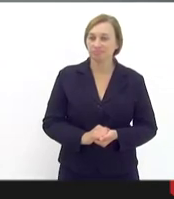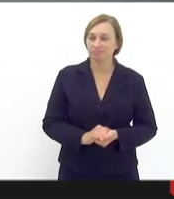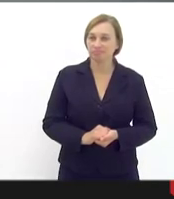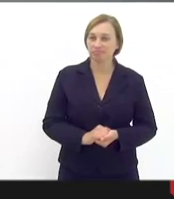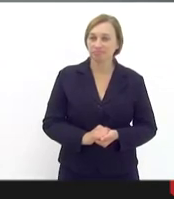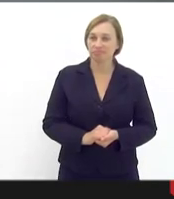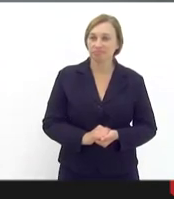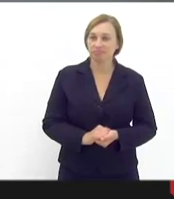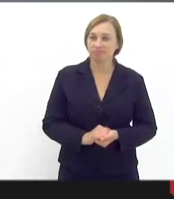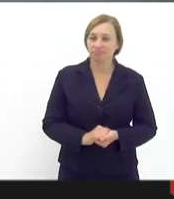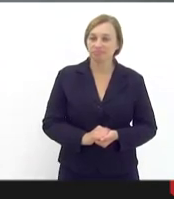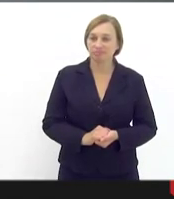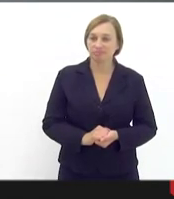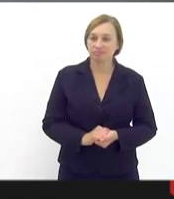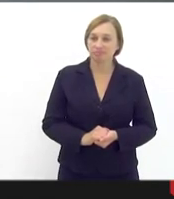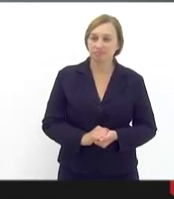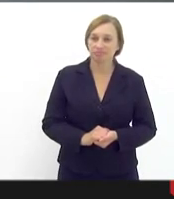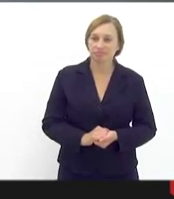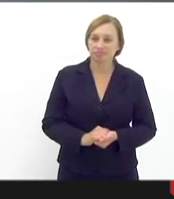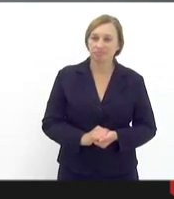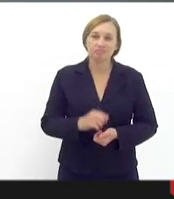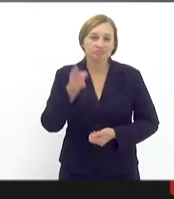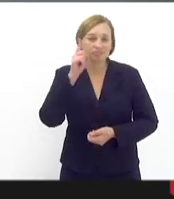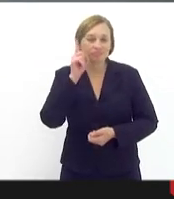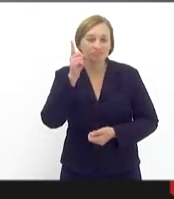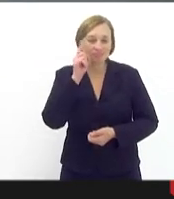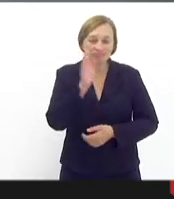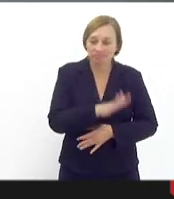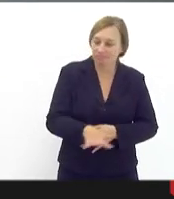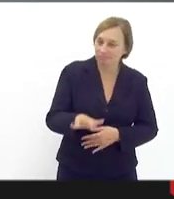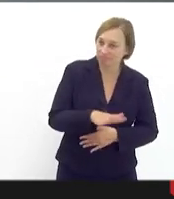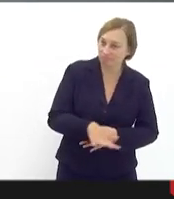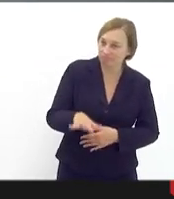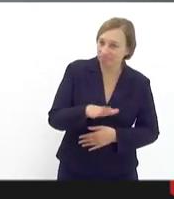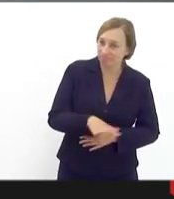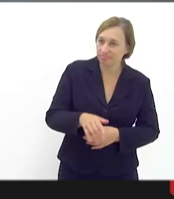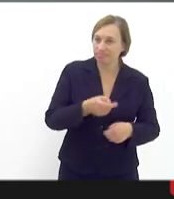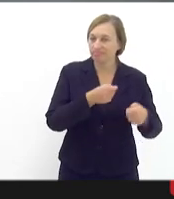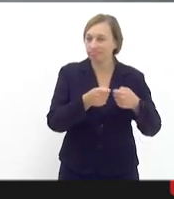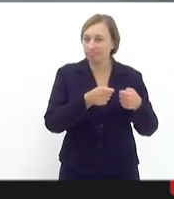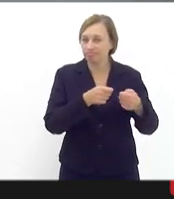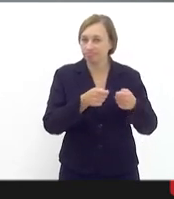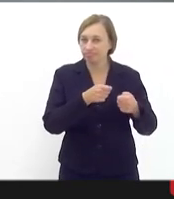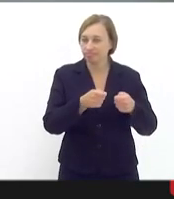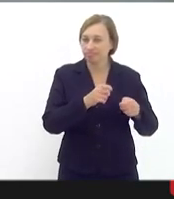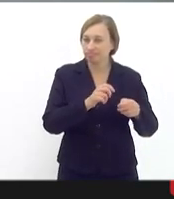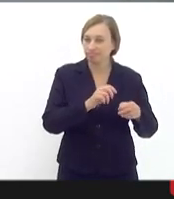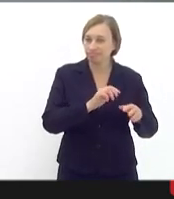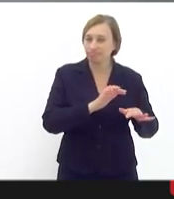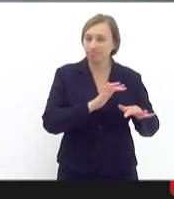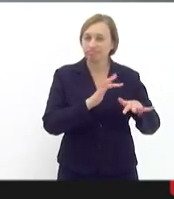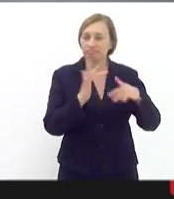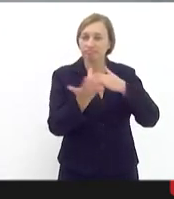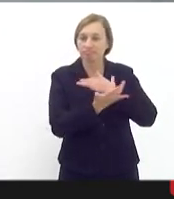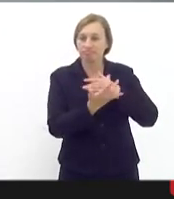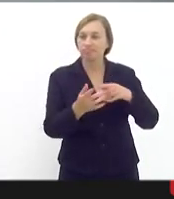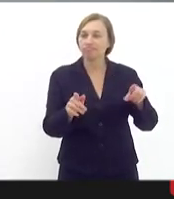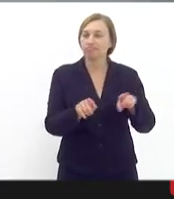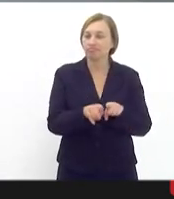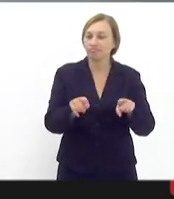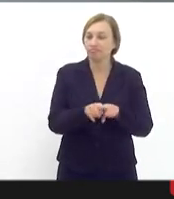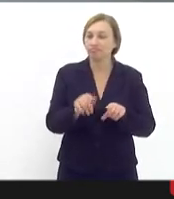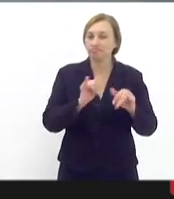que olhar desde o dia a dia da criança, né, o domínio da rede, até a questão da informação